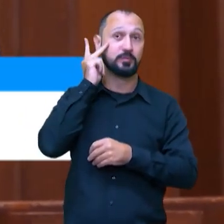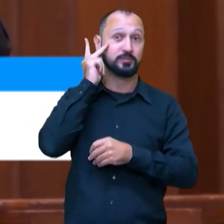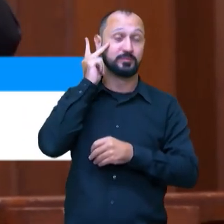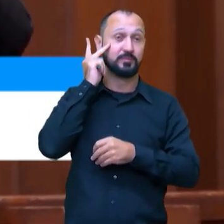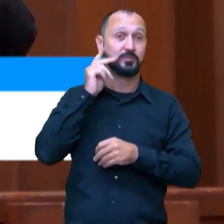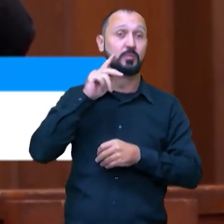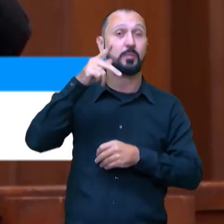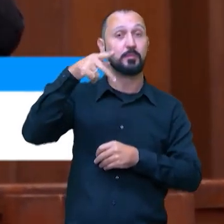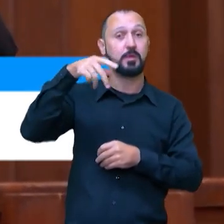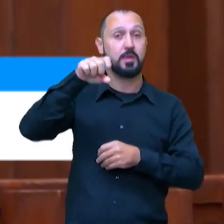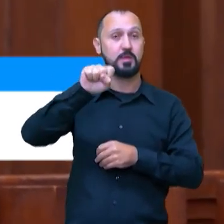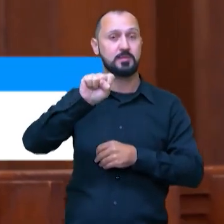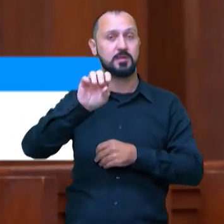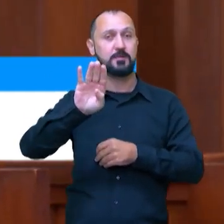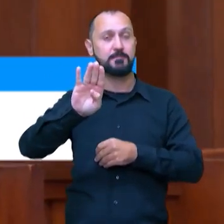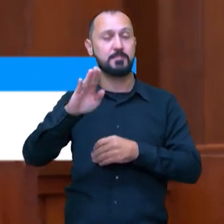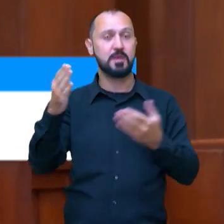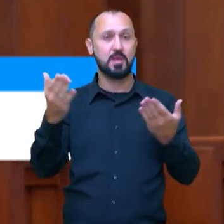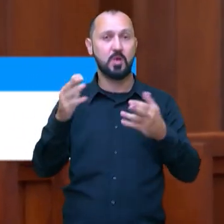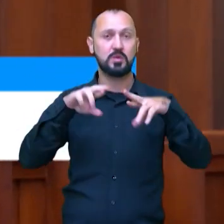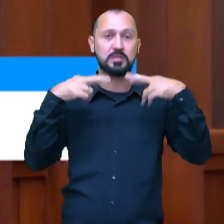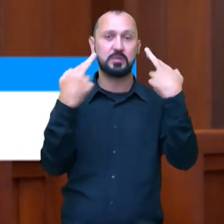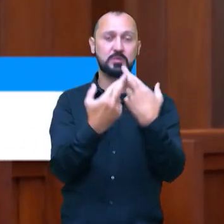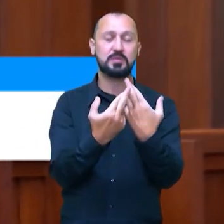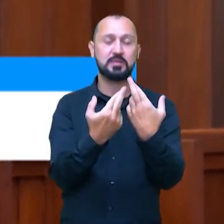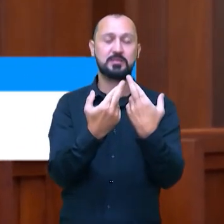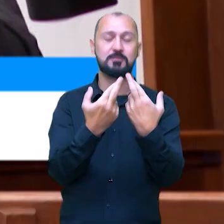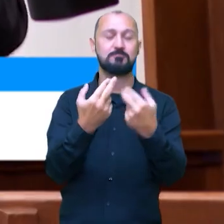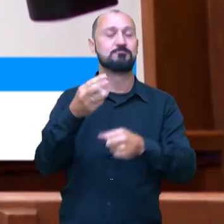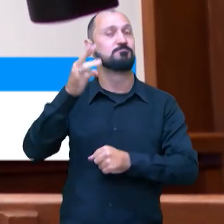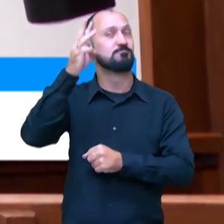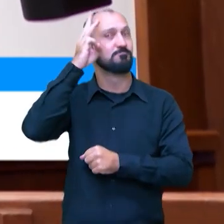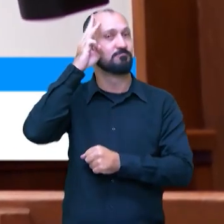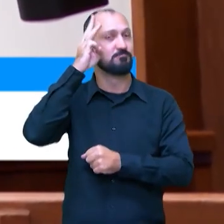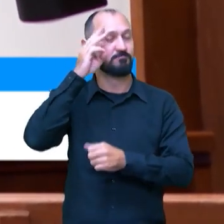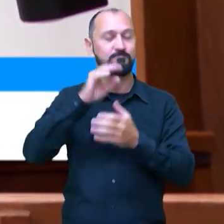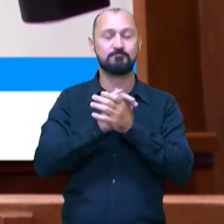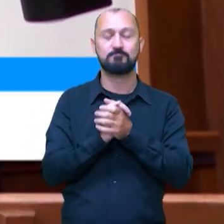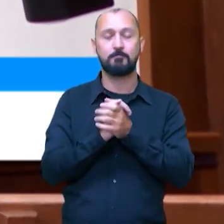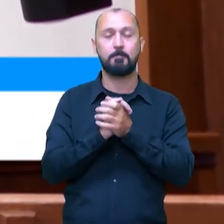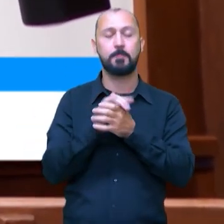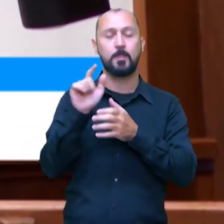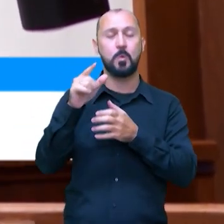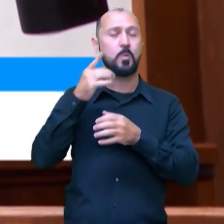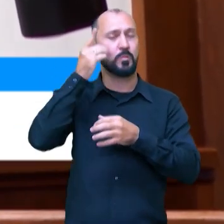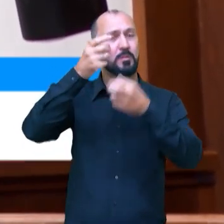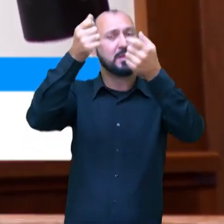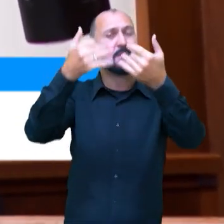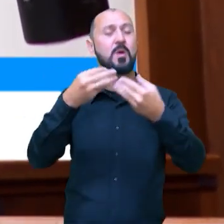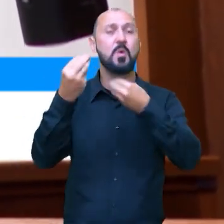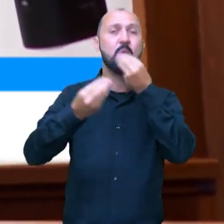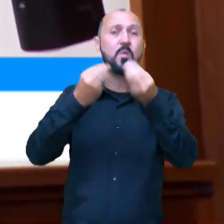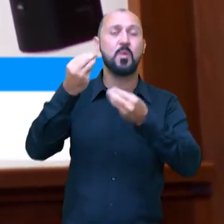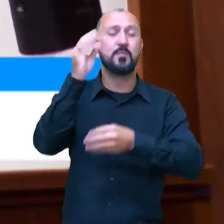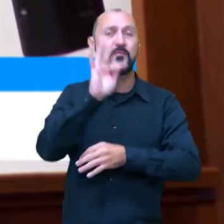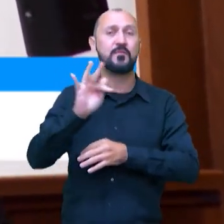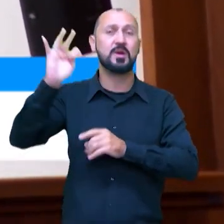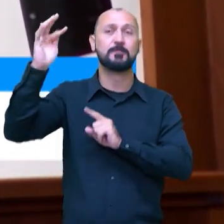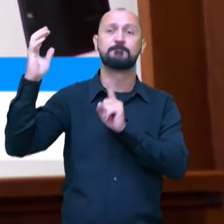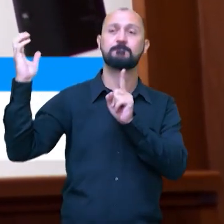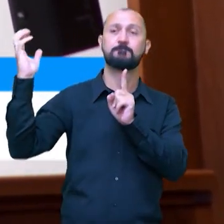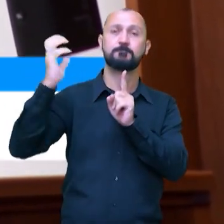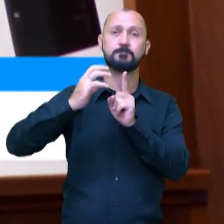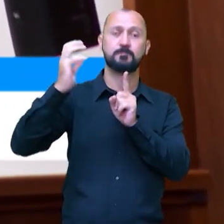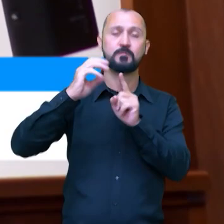do PSB, durante a sessão ordinária dessa terça-feira. Em sua fala, o parlamentar critica a interferência